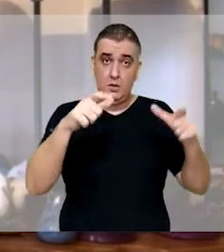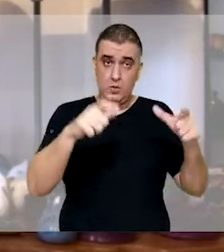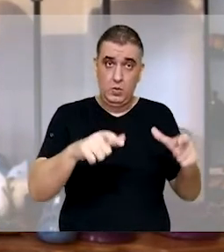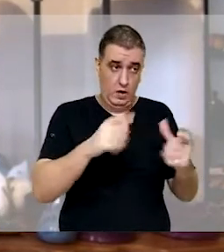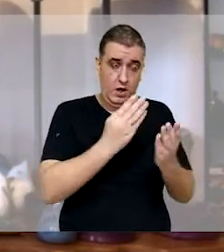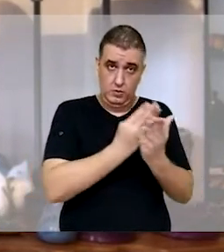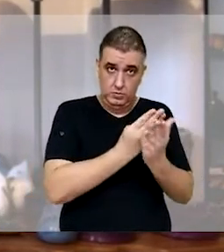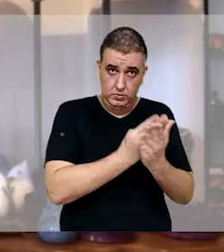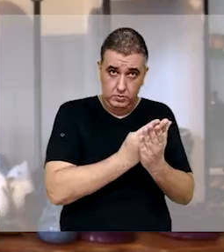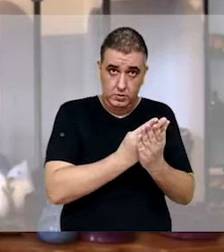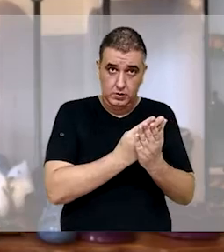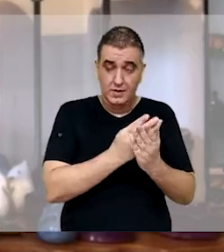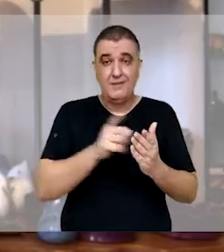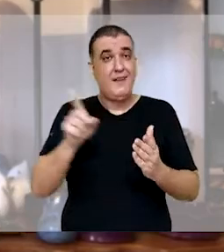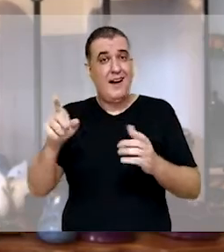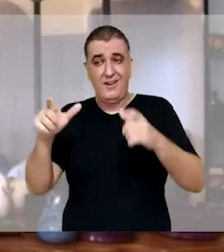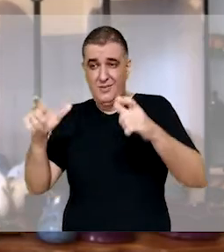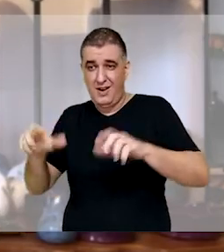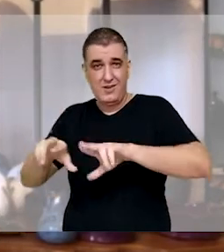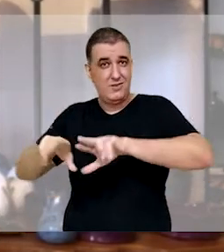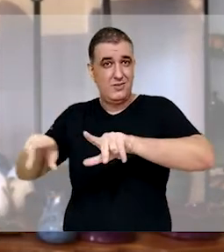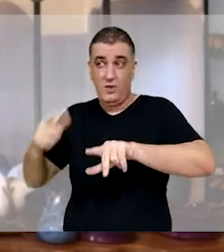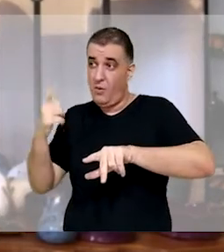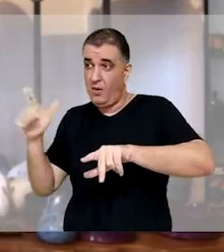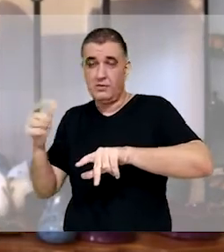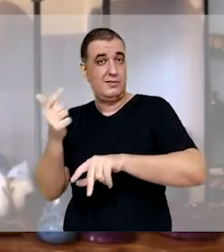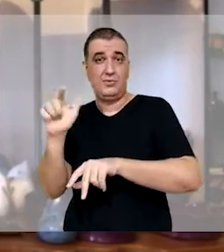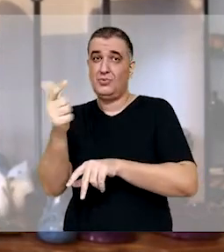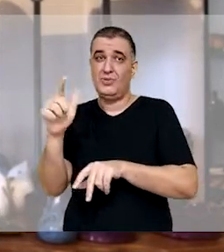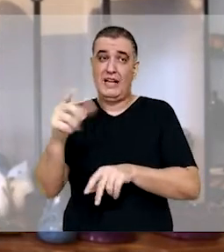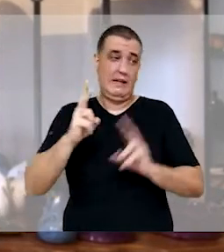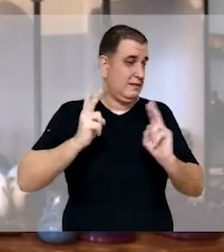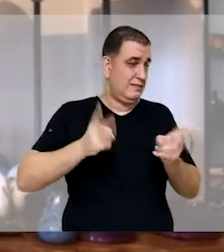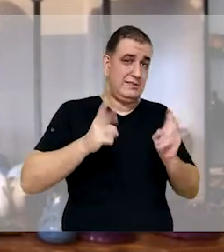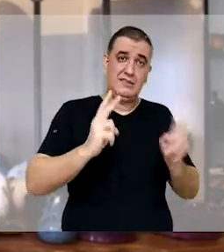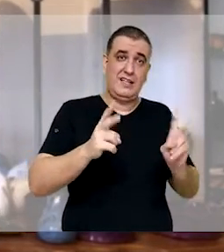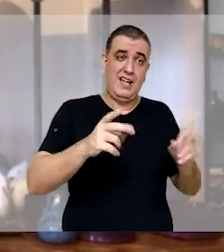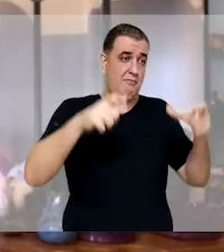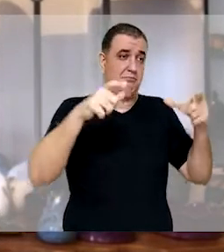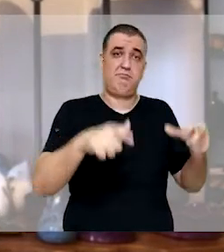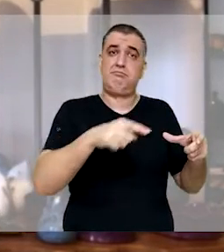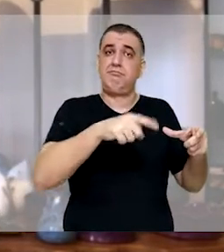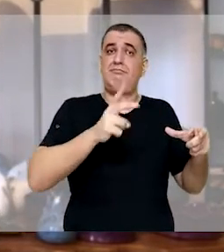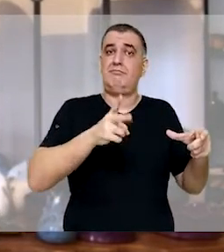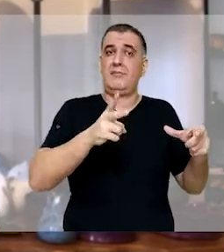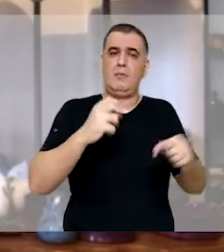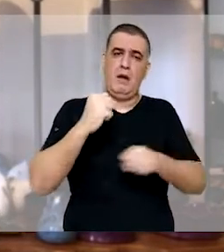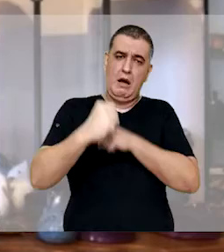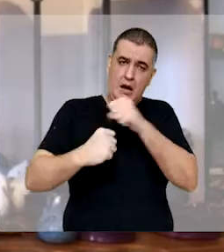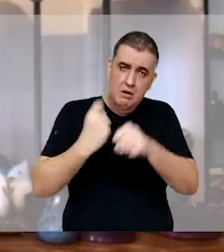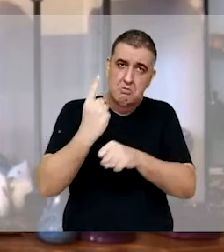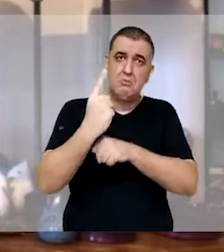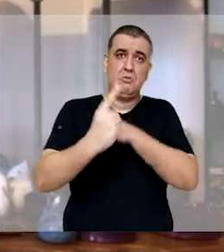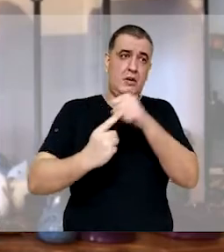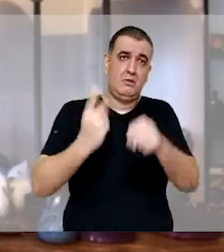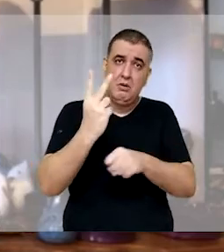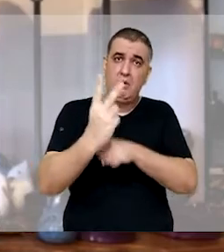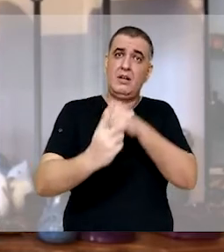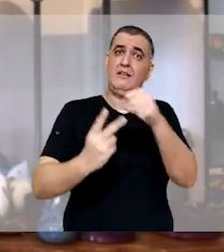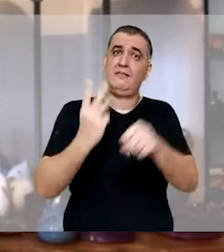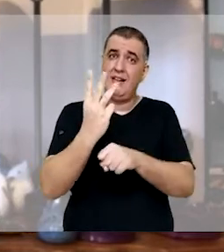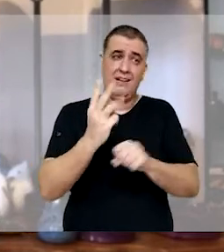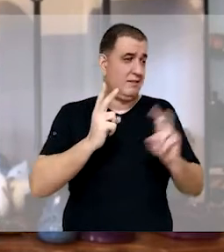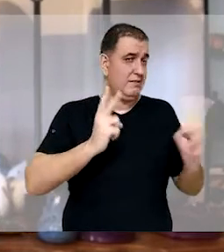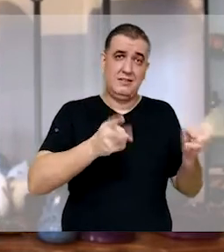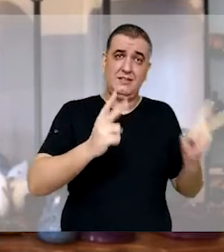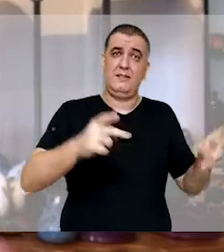de escultura e cerâmica era quase praticamente a mesma coisa. Então a gente passava o primeiro ano, o segundo ano, o terceiro ano, ia mudando o